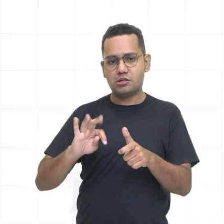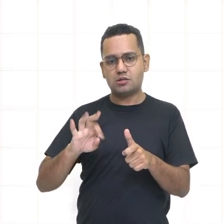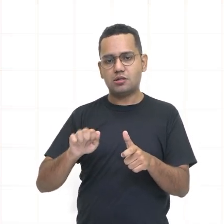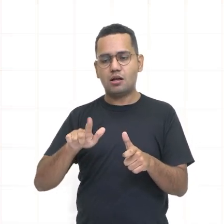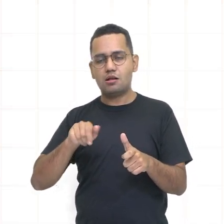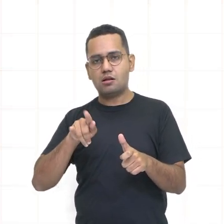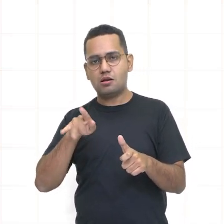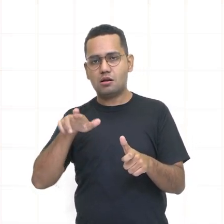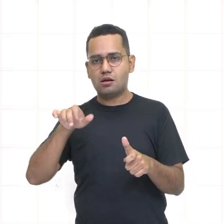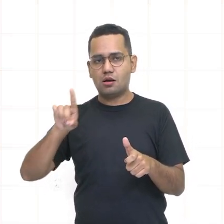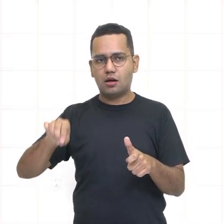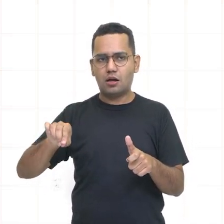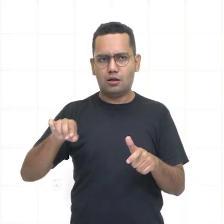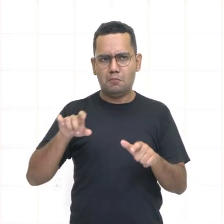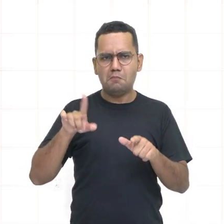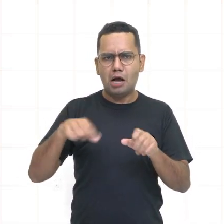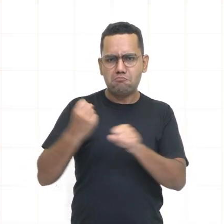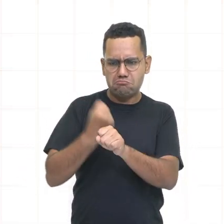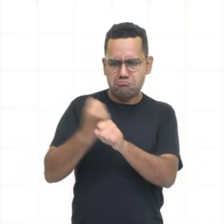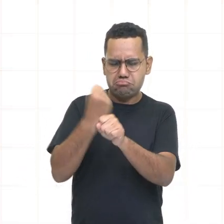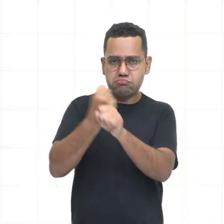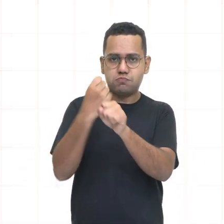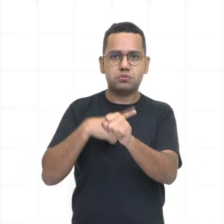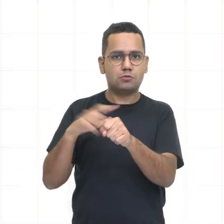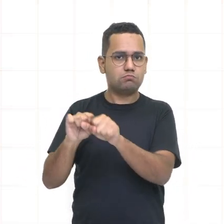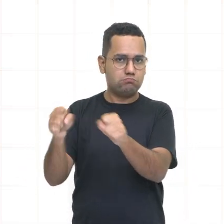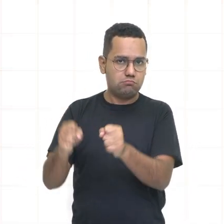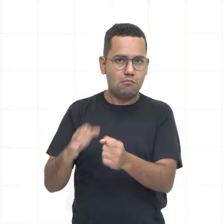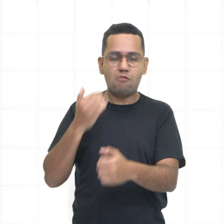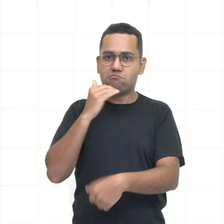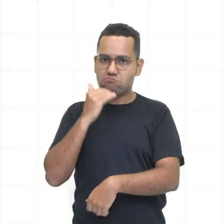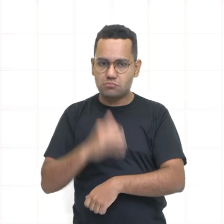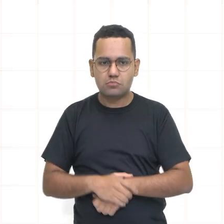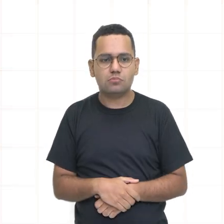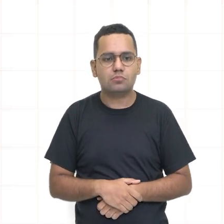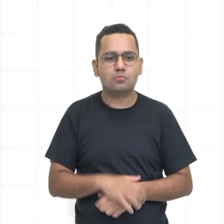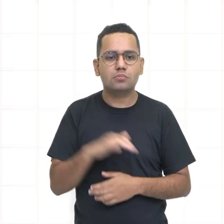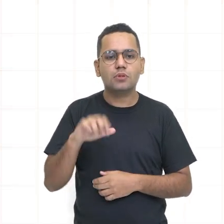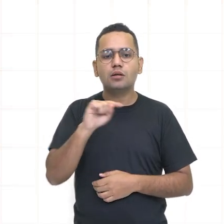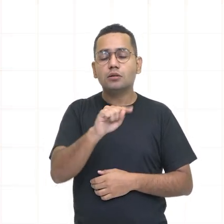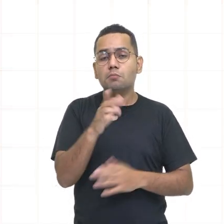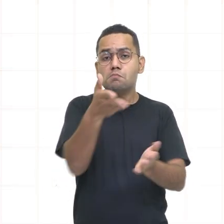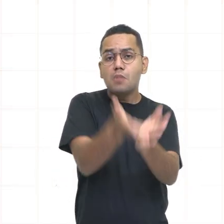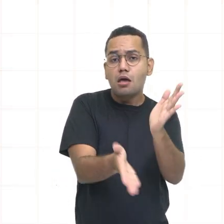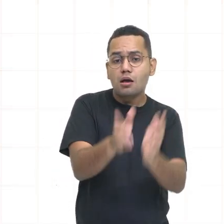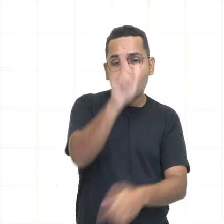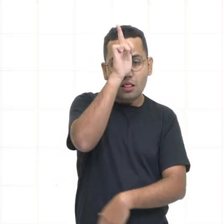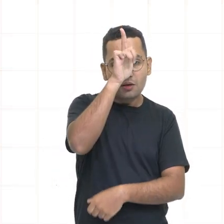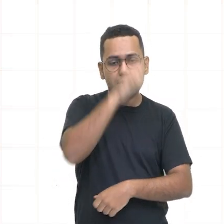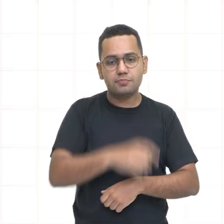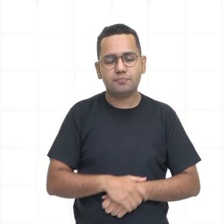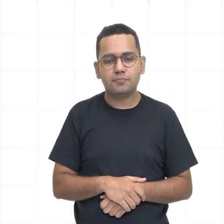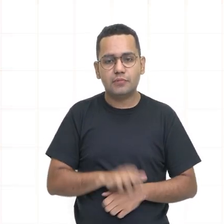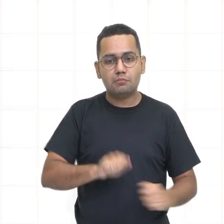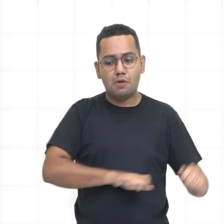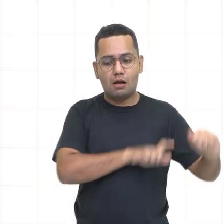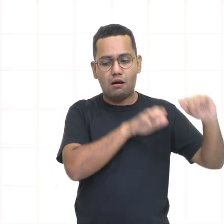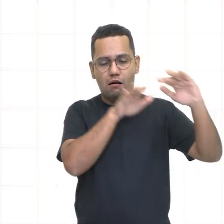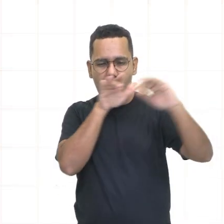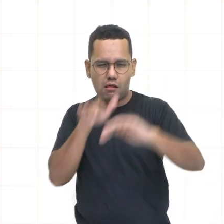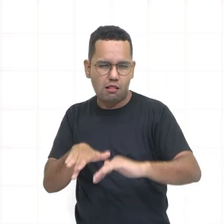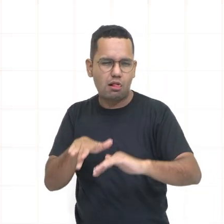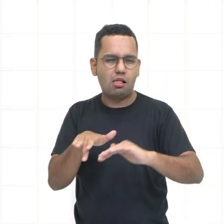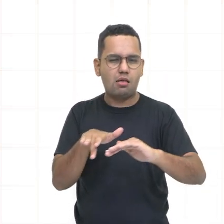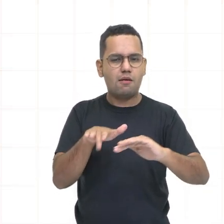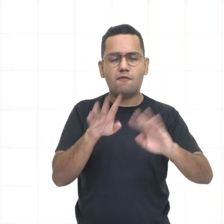a infraestrutura vai ser abalada. Vamos observar aí a derrota alemã com o fim de sua ofensiva no leste